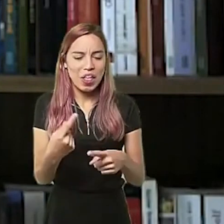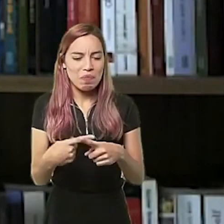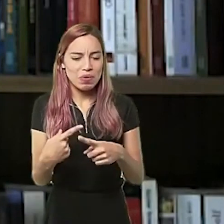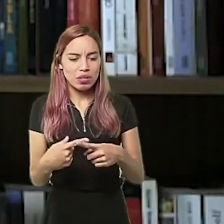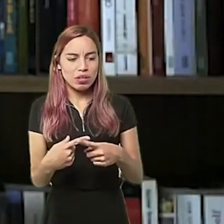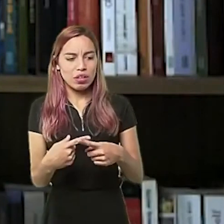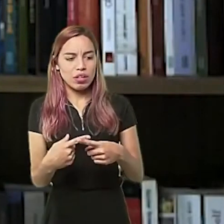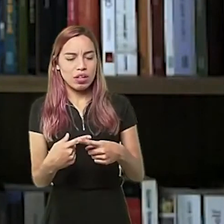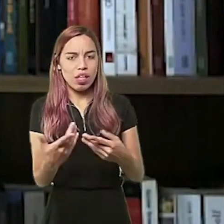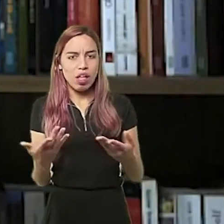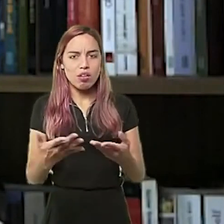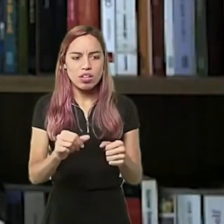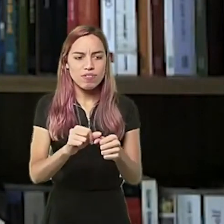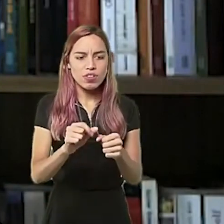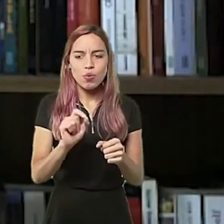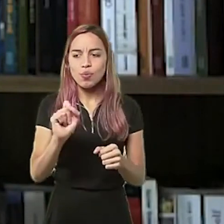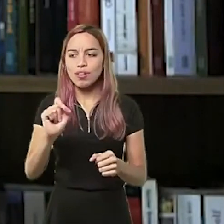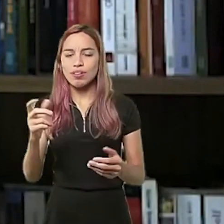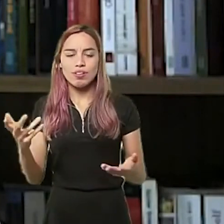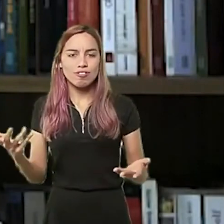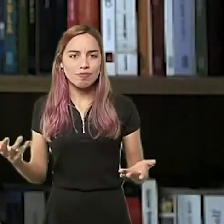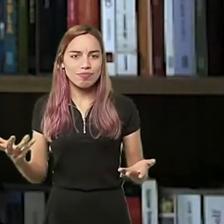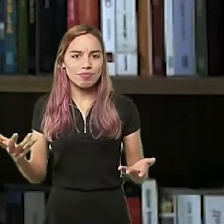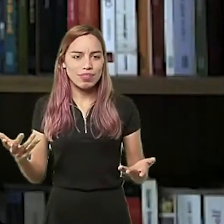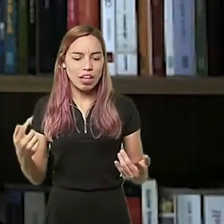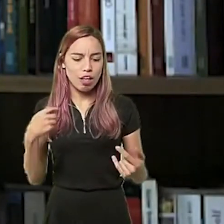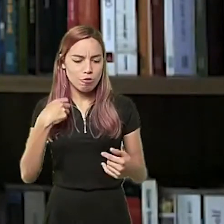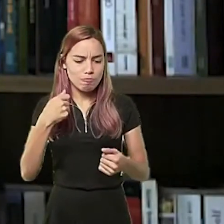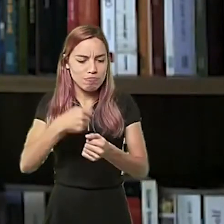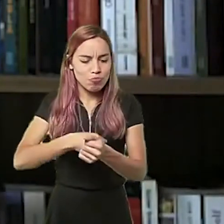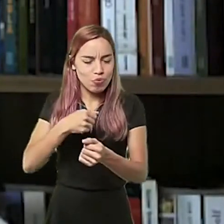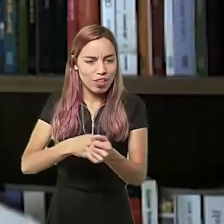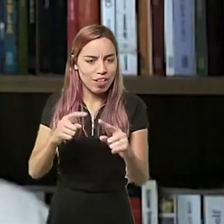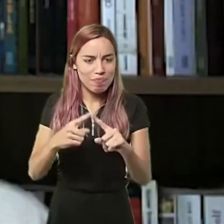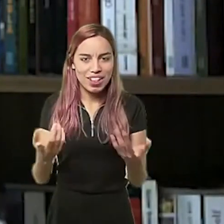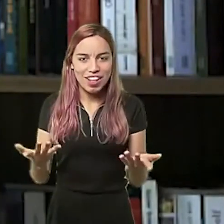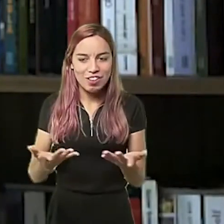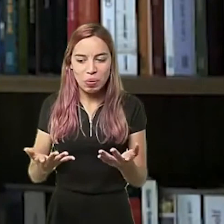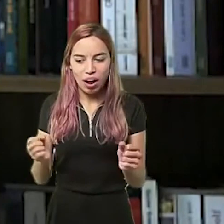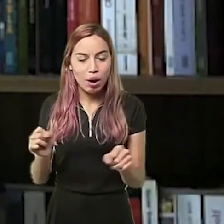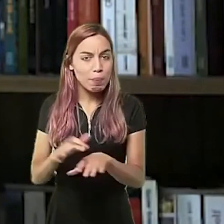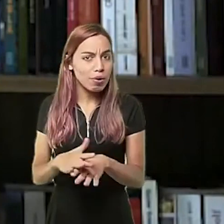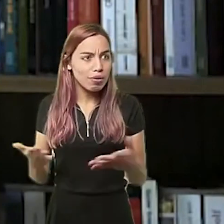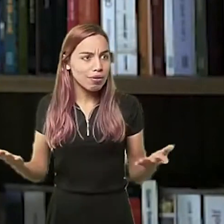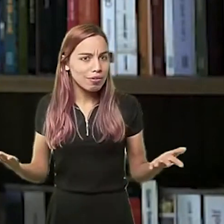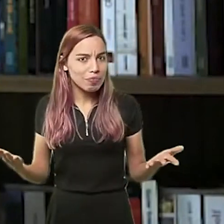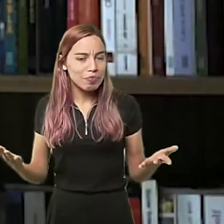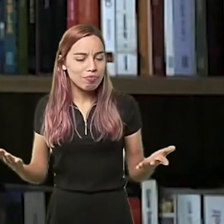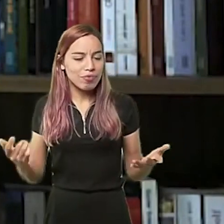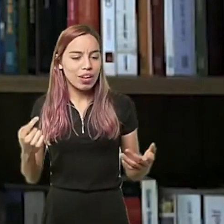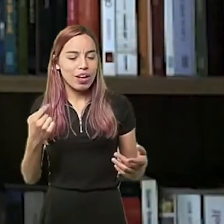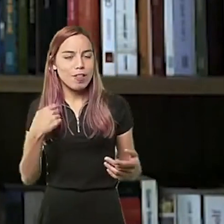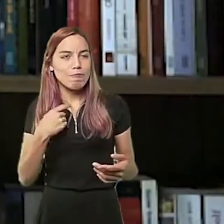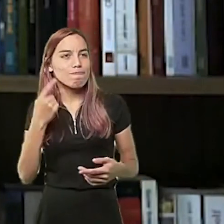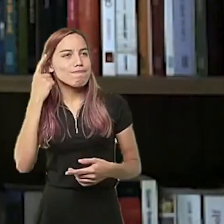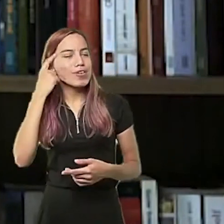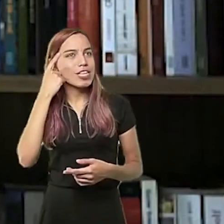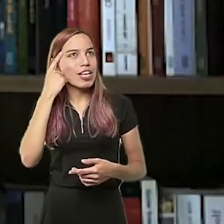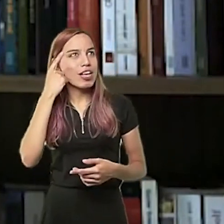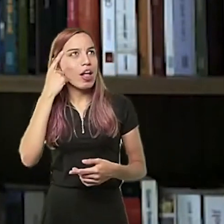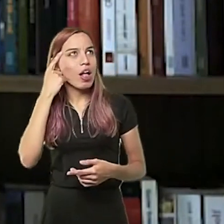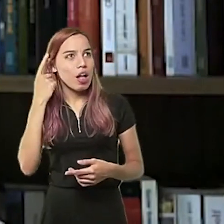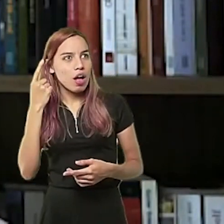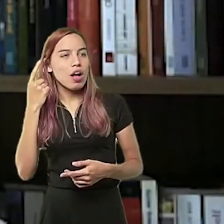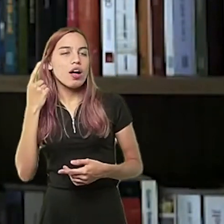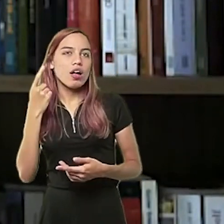vazio que ficou, né? De toda aquela dedicação. E aí eu disse: não, agora eu vou tocar aquele projeto, que é um projeto que eu alimento há